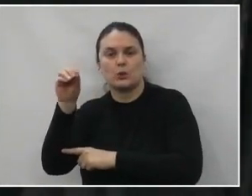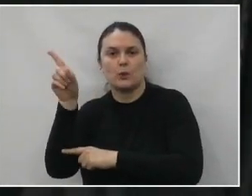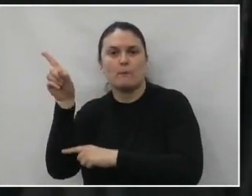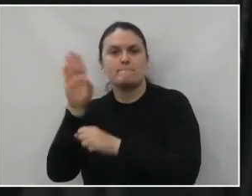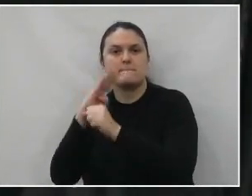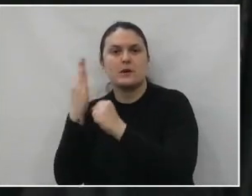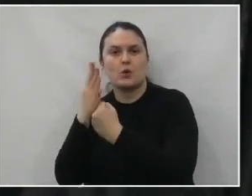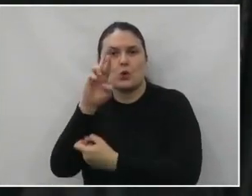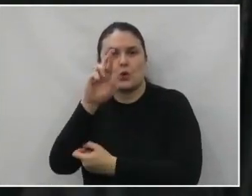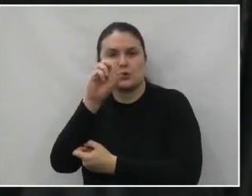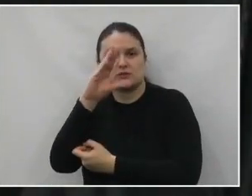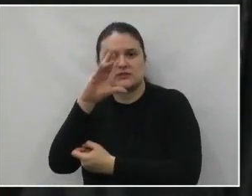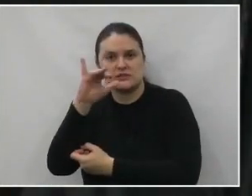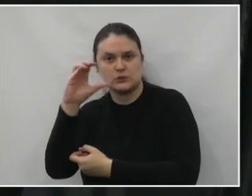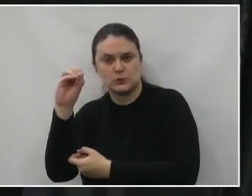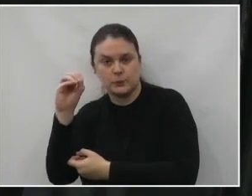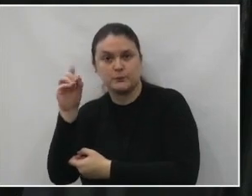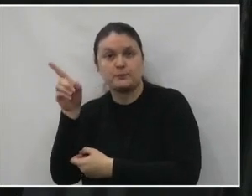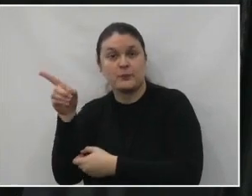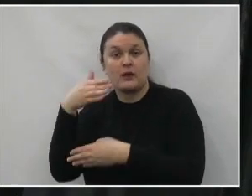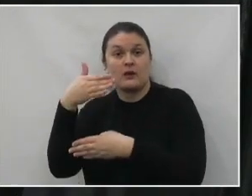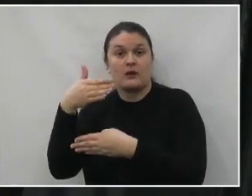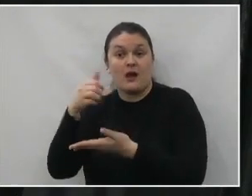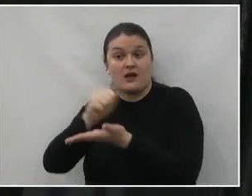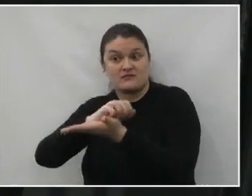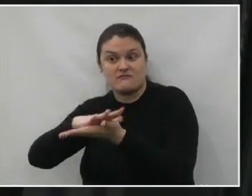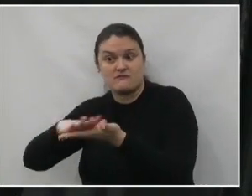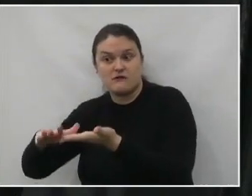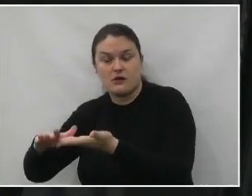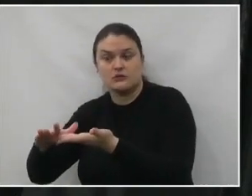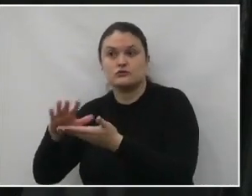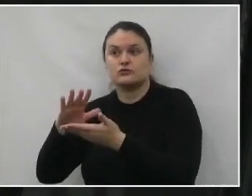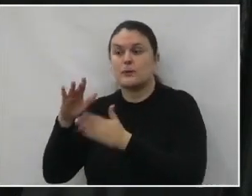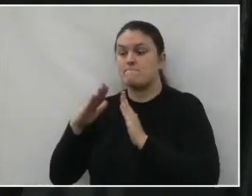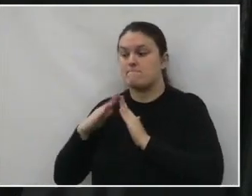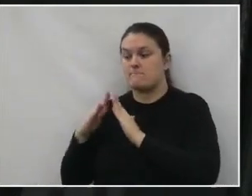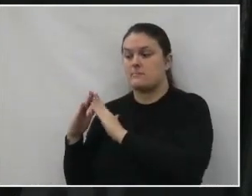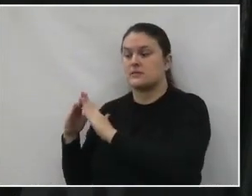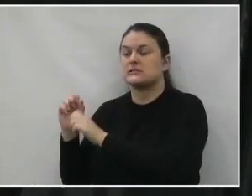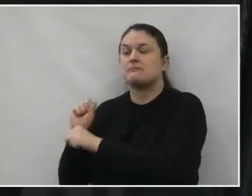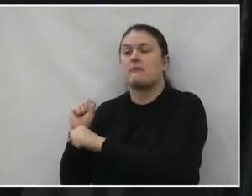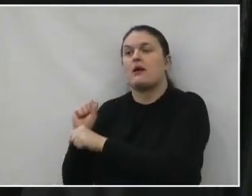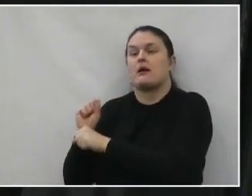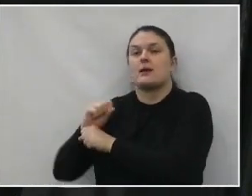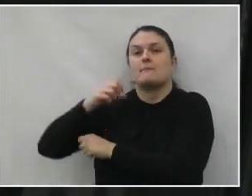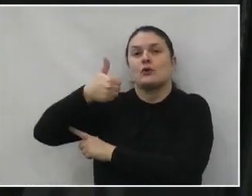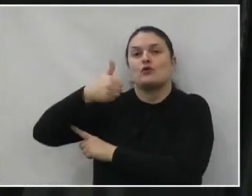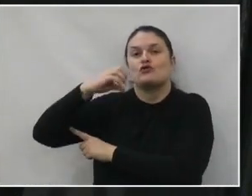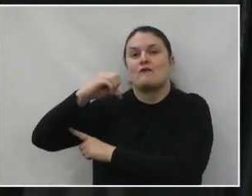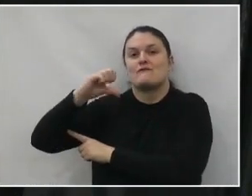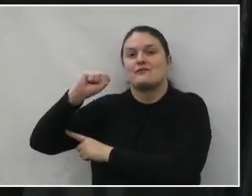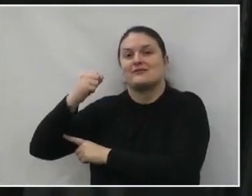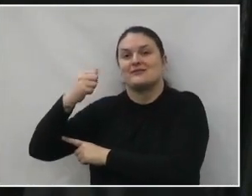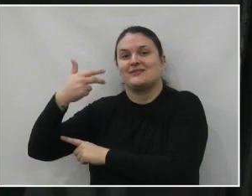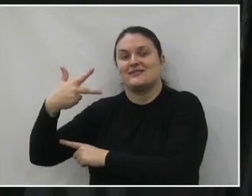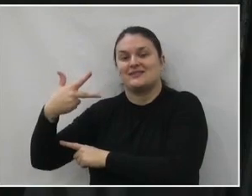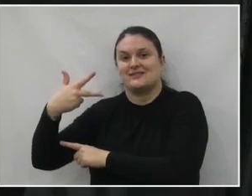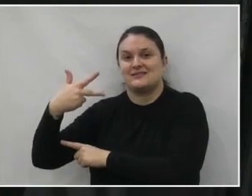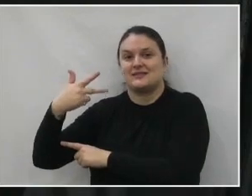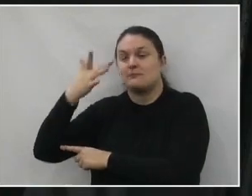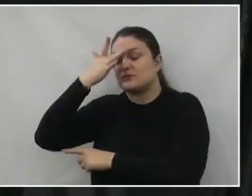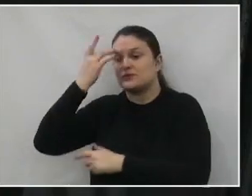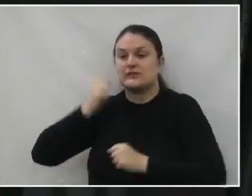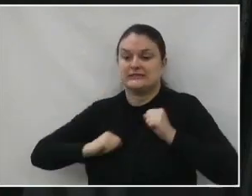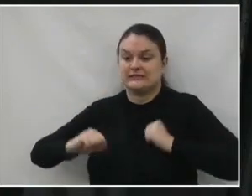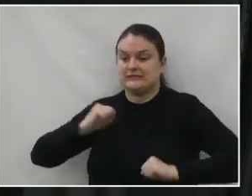Rocio. Essa obra é esperada desde o ano de 83. Isso citado para mim